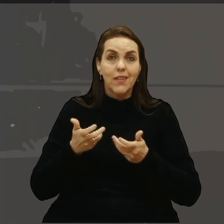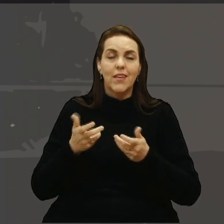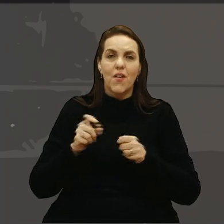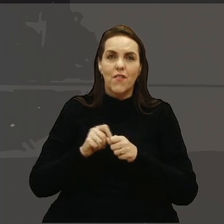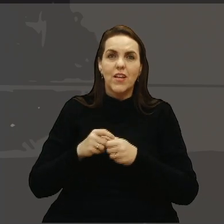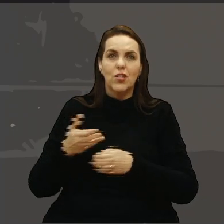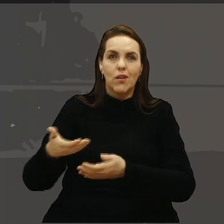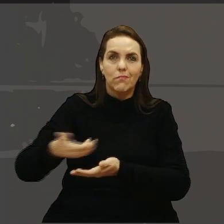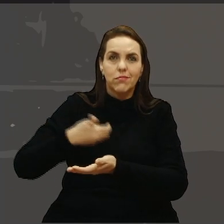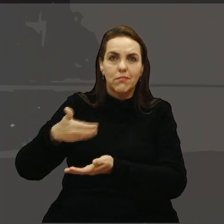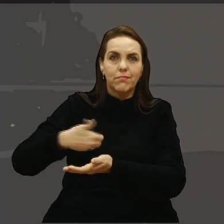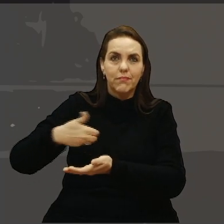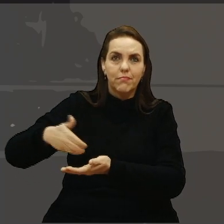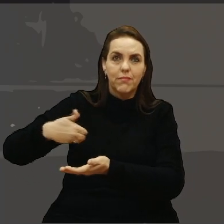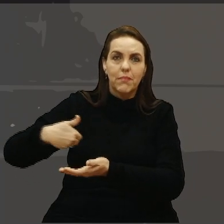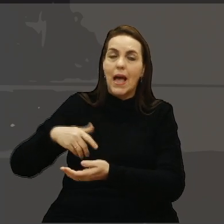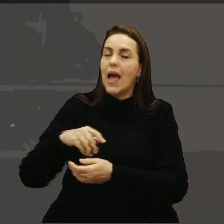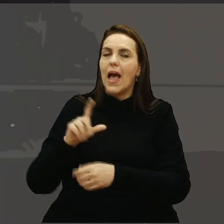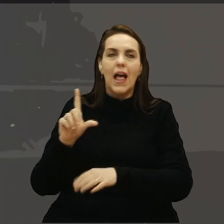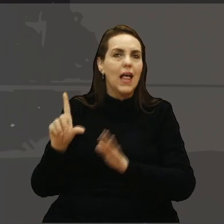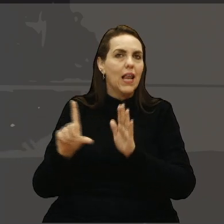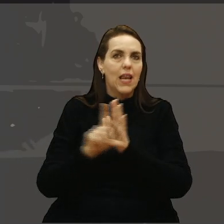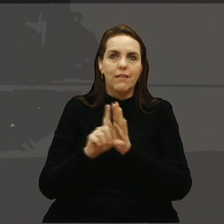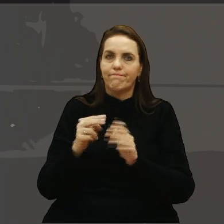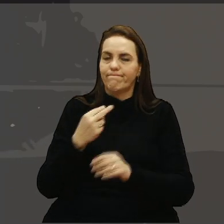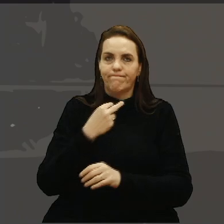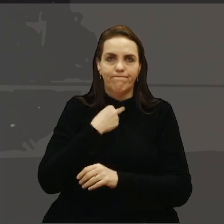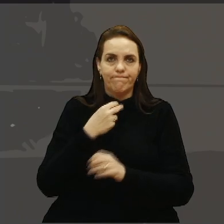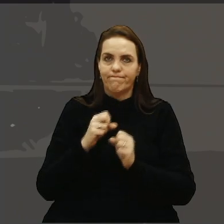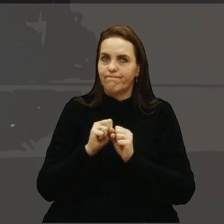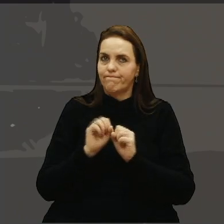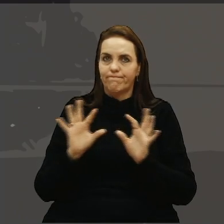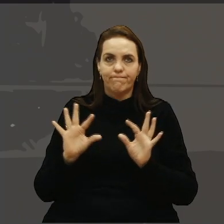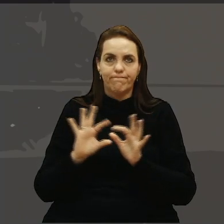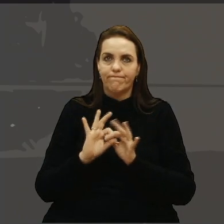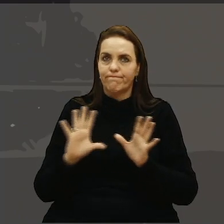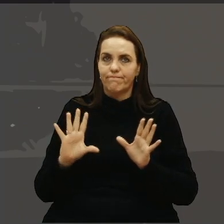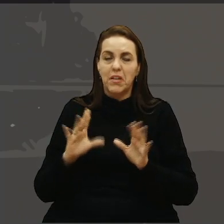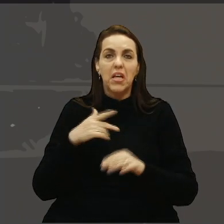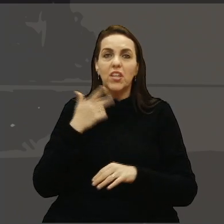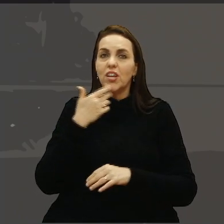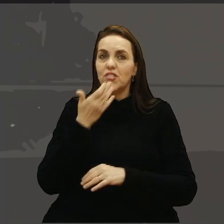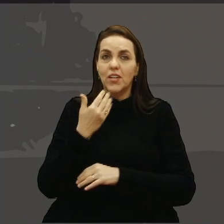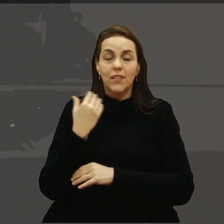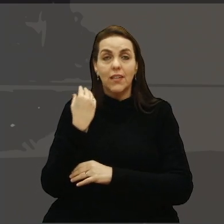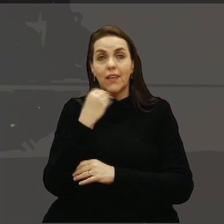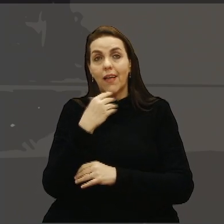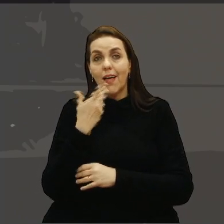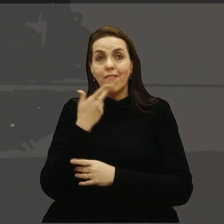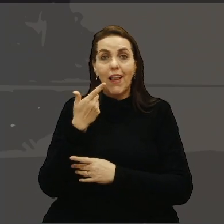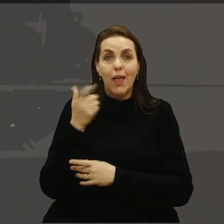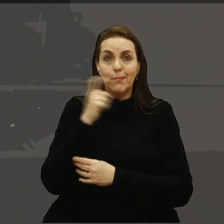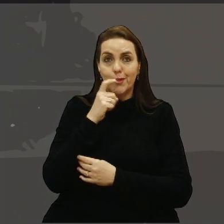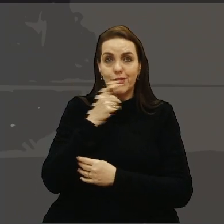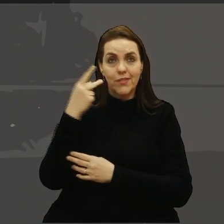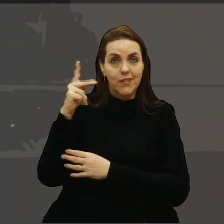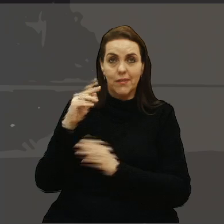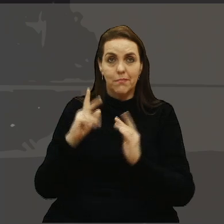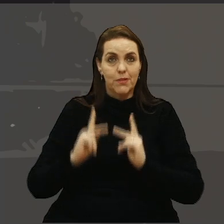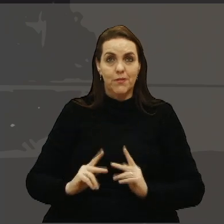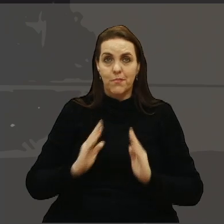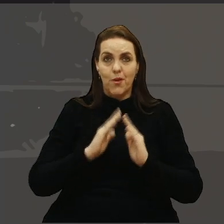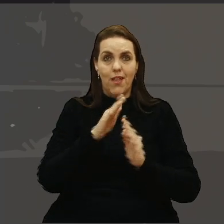roçada, mas a lei não permite. Não adianta ir lá iludir os moradores, porque, de fato, não